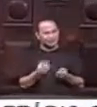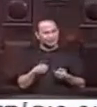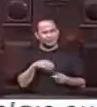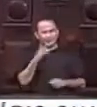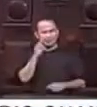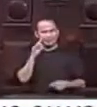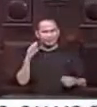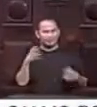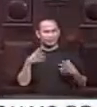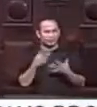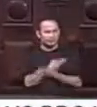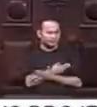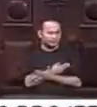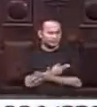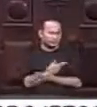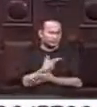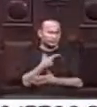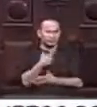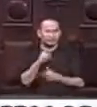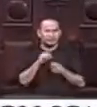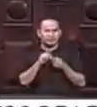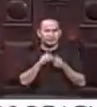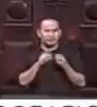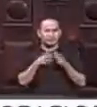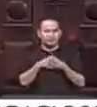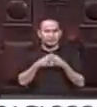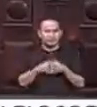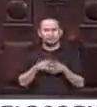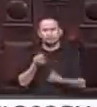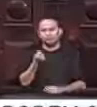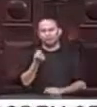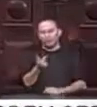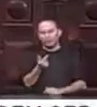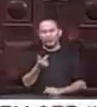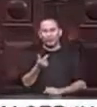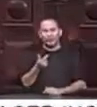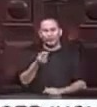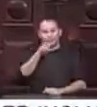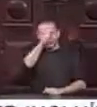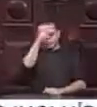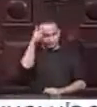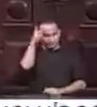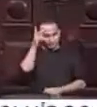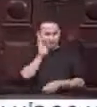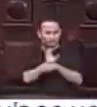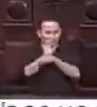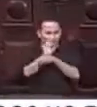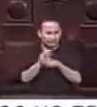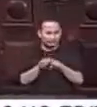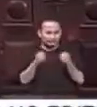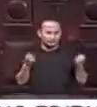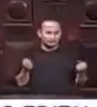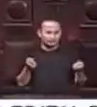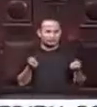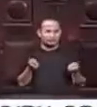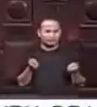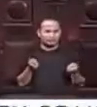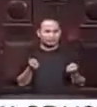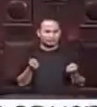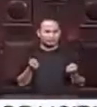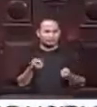construídos, jeitinhos, para fazer uma farra com dinheiro público. Num estado quebrado, com servidores e aposentados